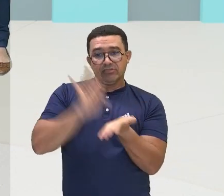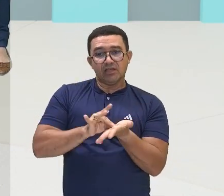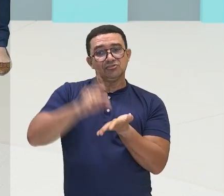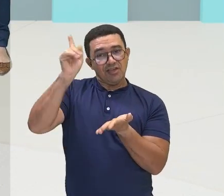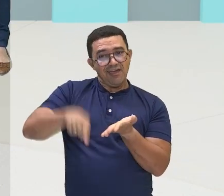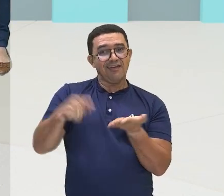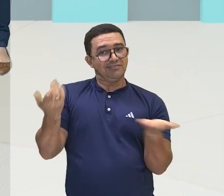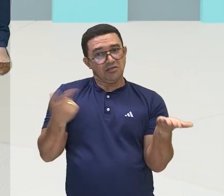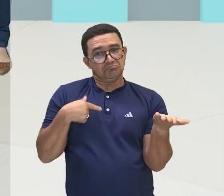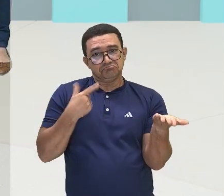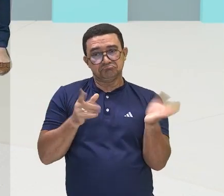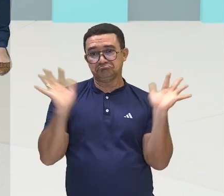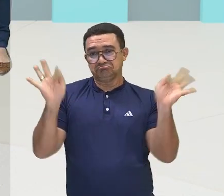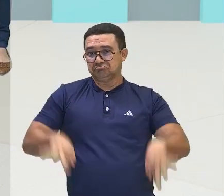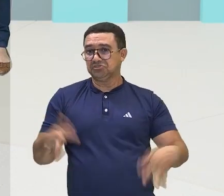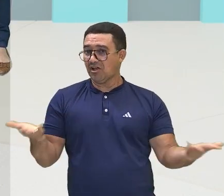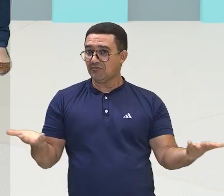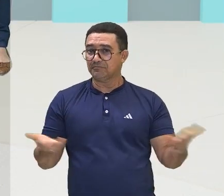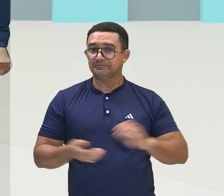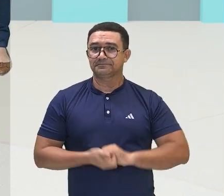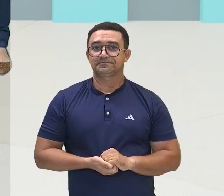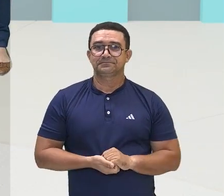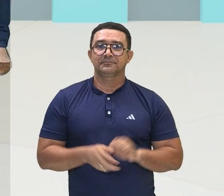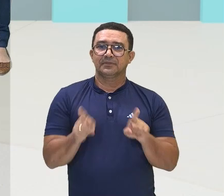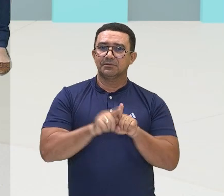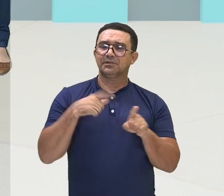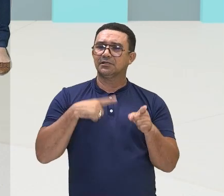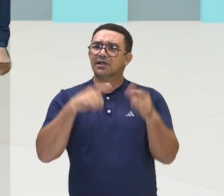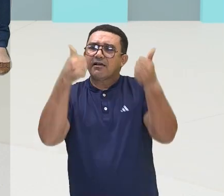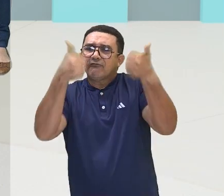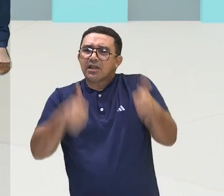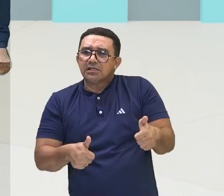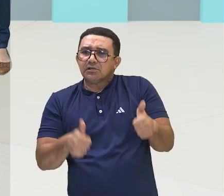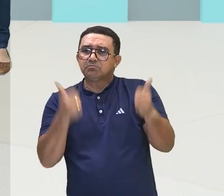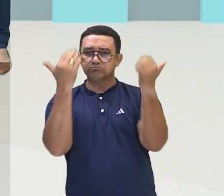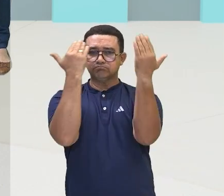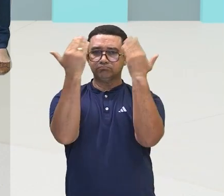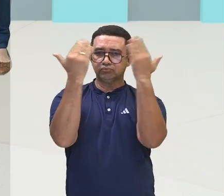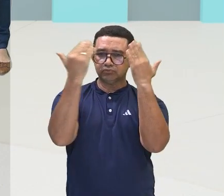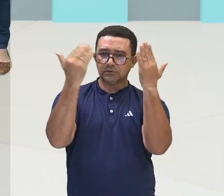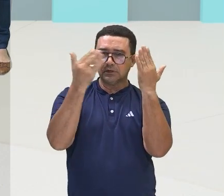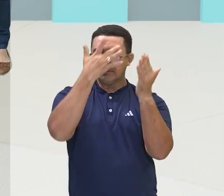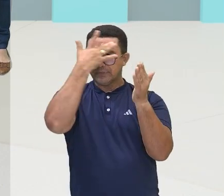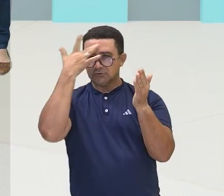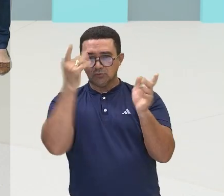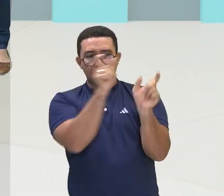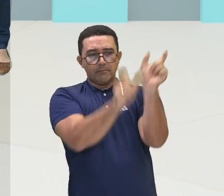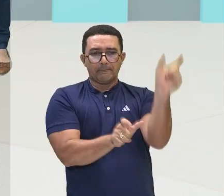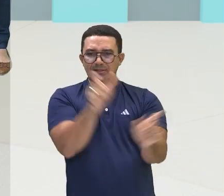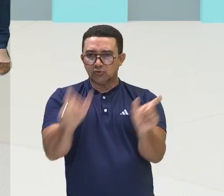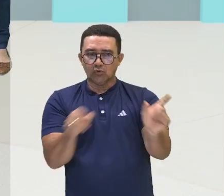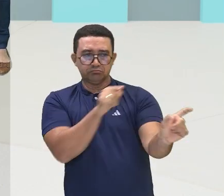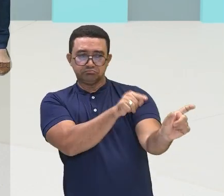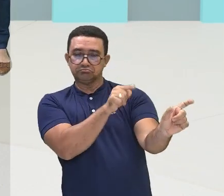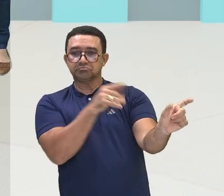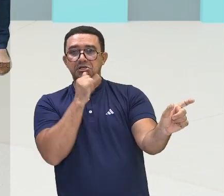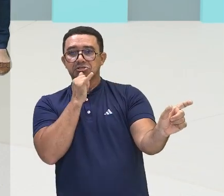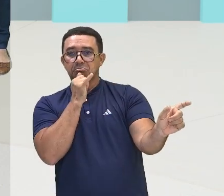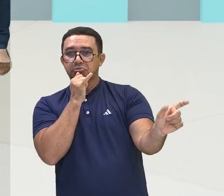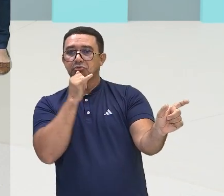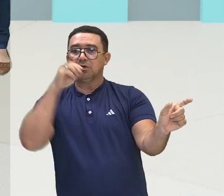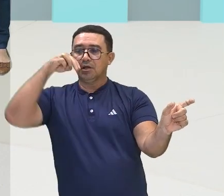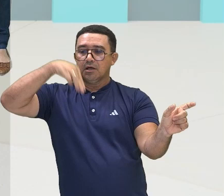Nós vamos ter a análise psicológica dos personagens. Se a Milena, por exemplo, mente, vamos só supor aqui, não é? O que